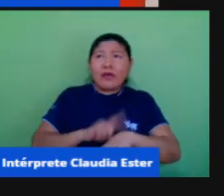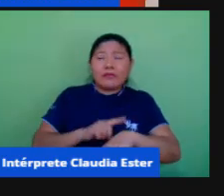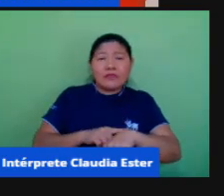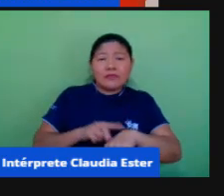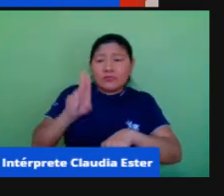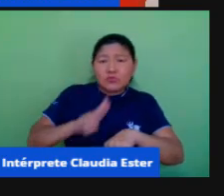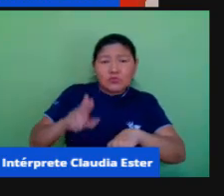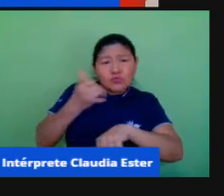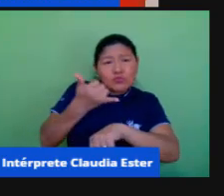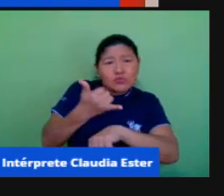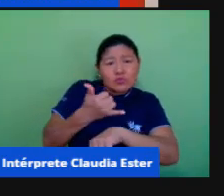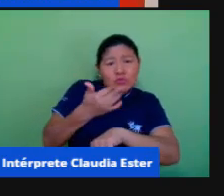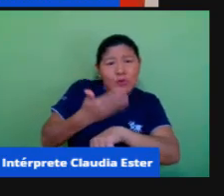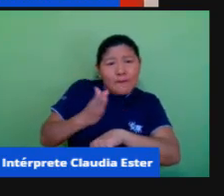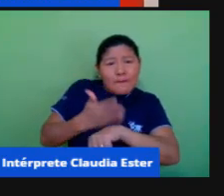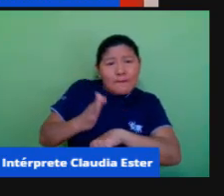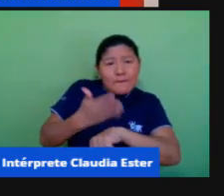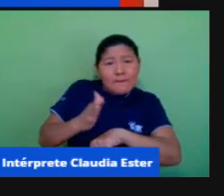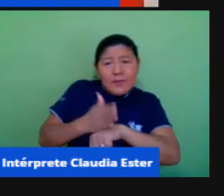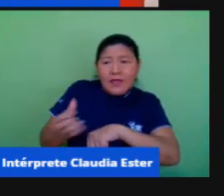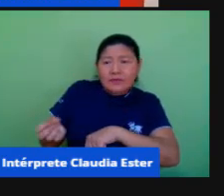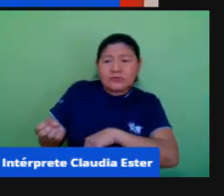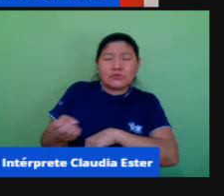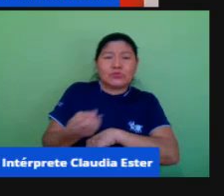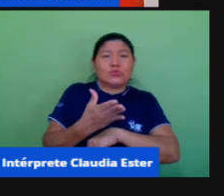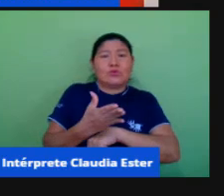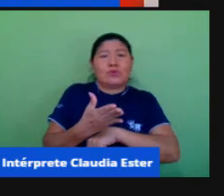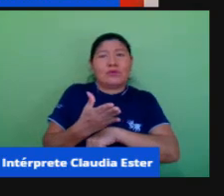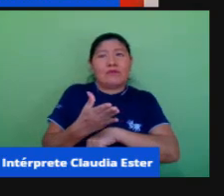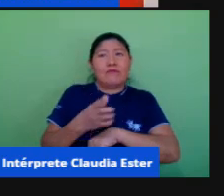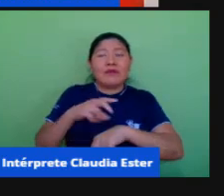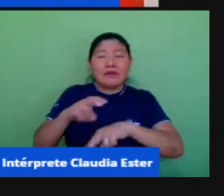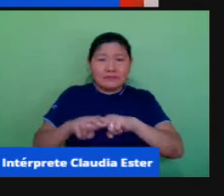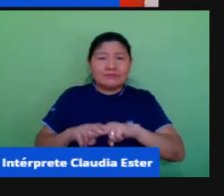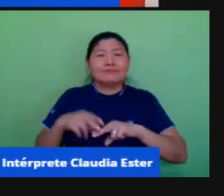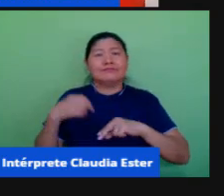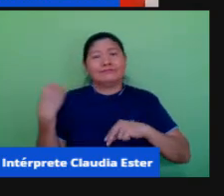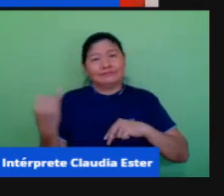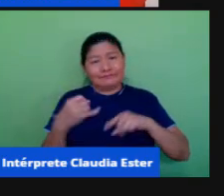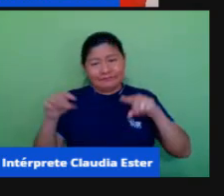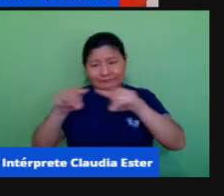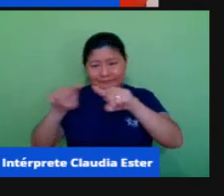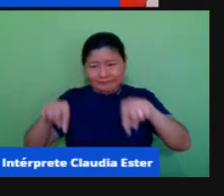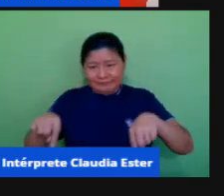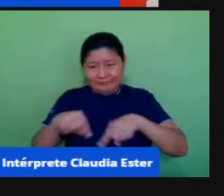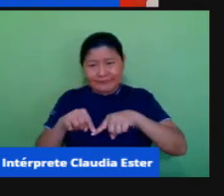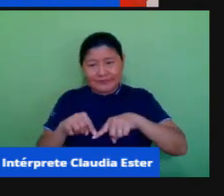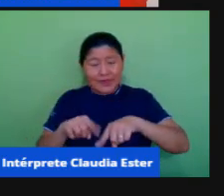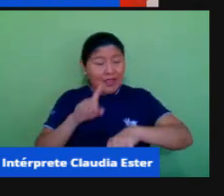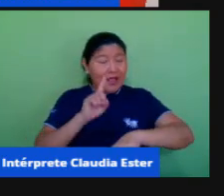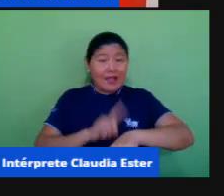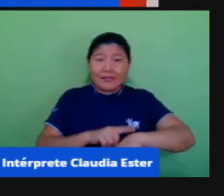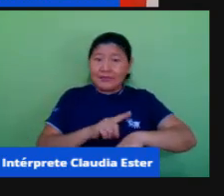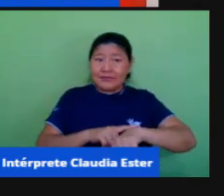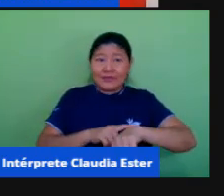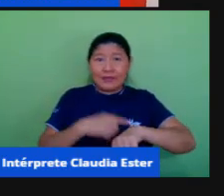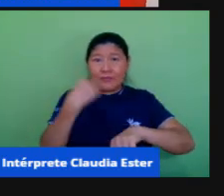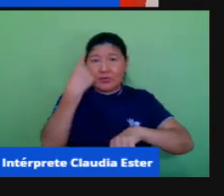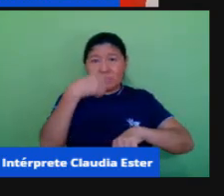prática. Invertendo essa sala de aula, o grande benefício é esse, um tempo maior destinado à